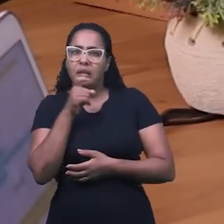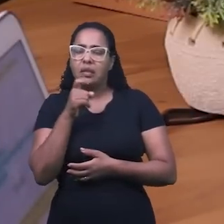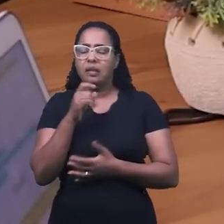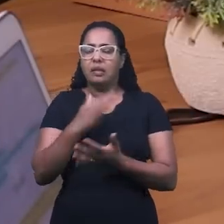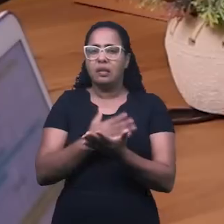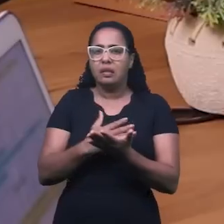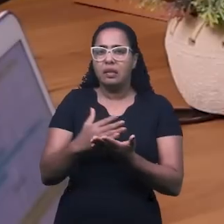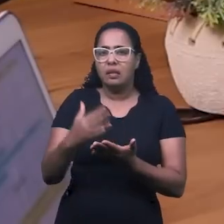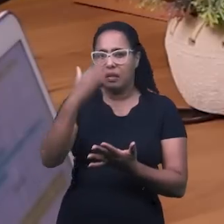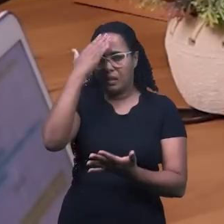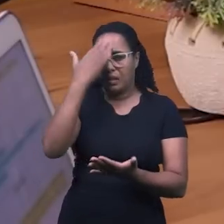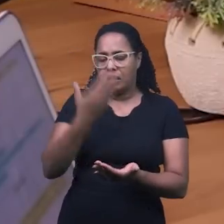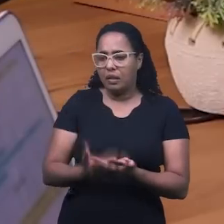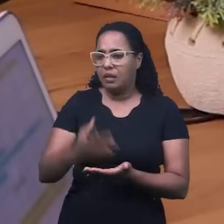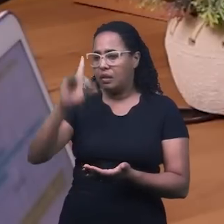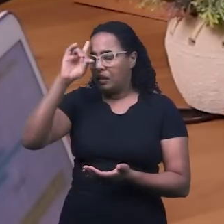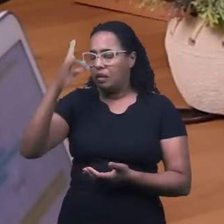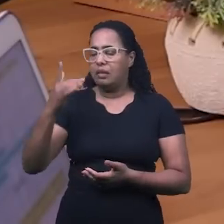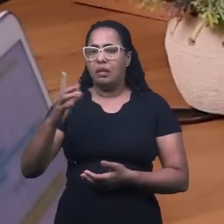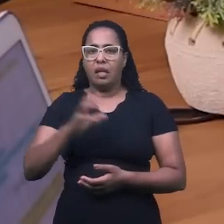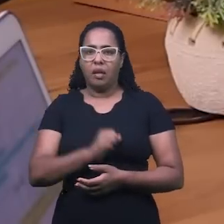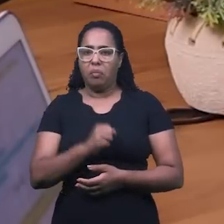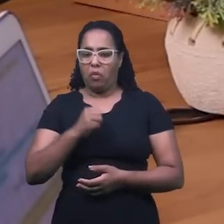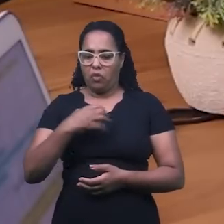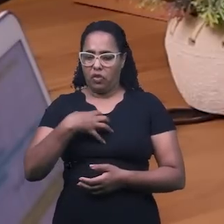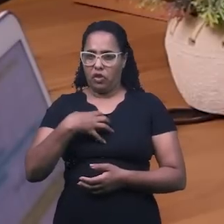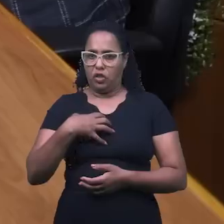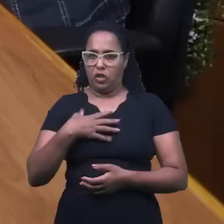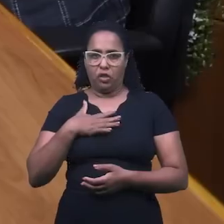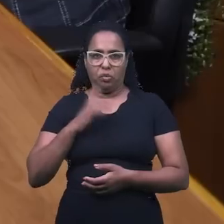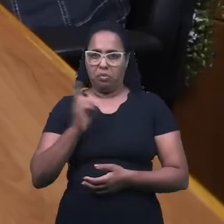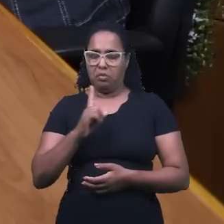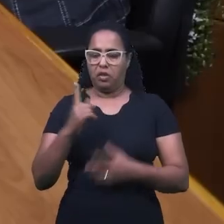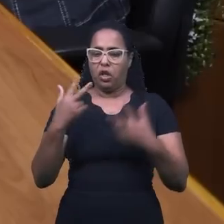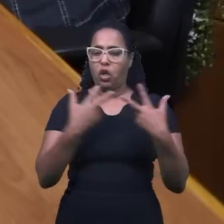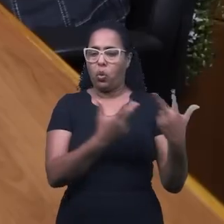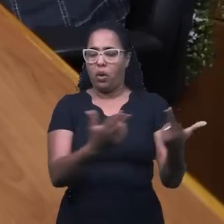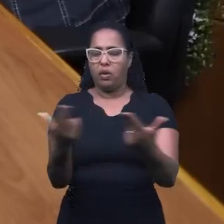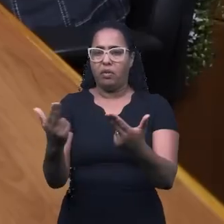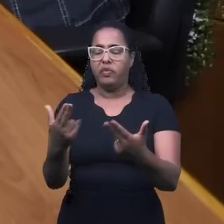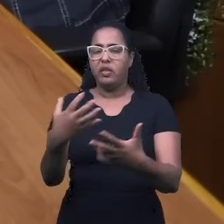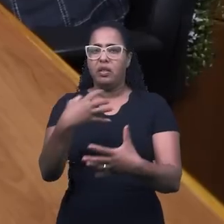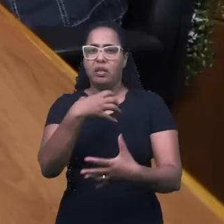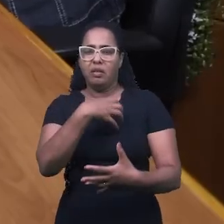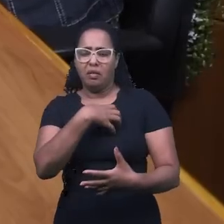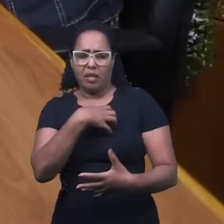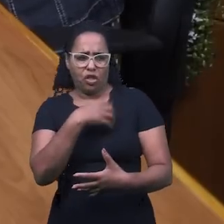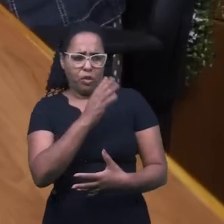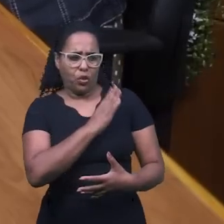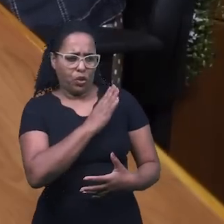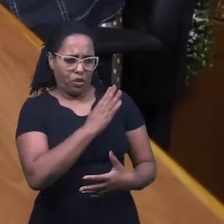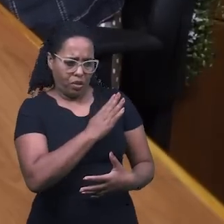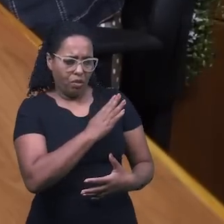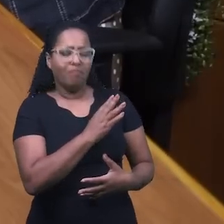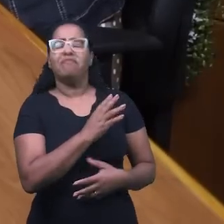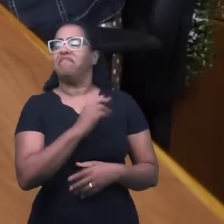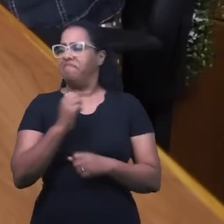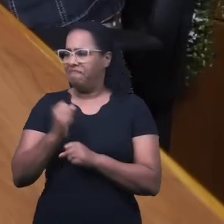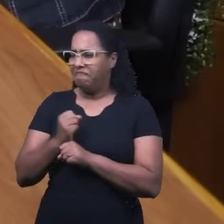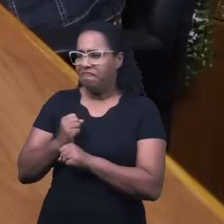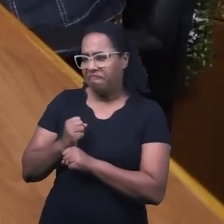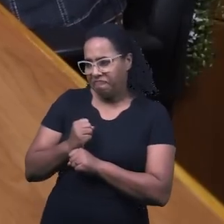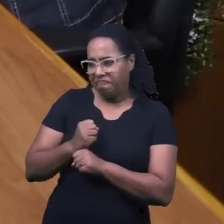mentira. Comecei a acreditar que Deus não me amava como amava os irmãos. É uma mentira. E esse sentimento ficou no seu